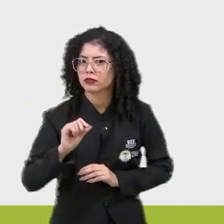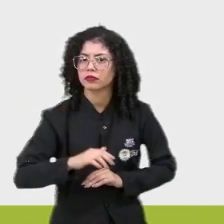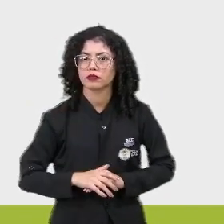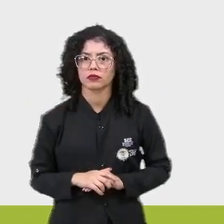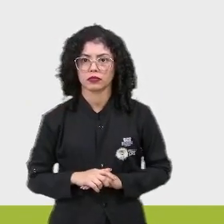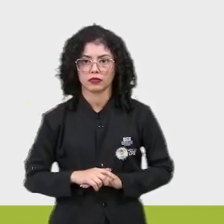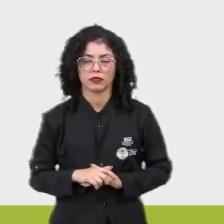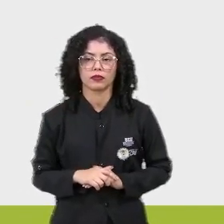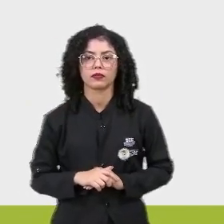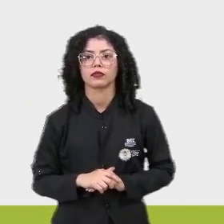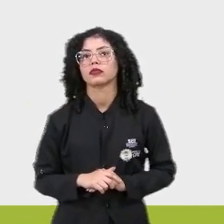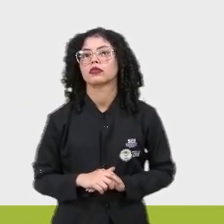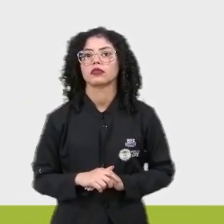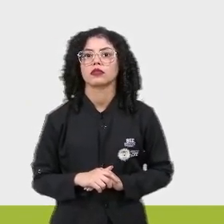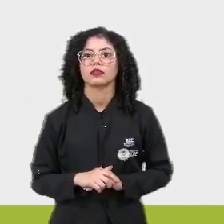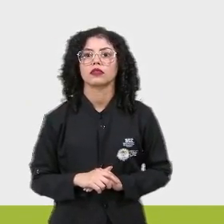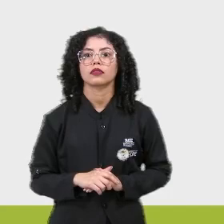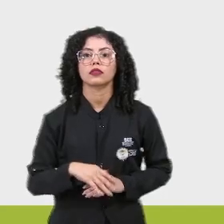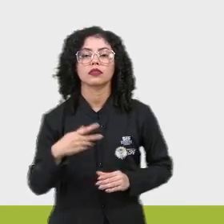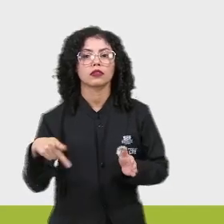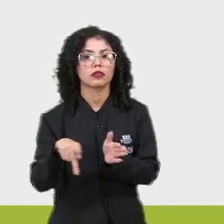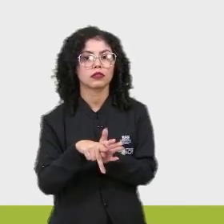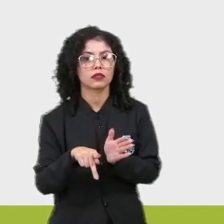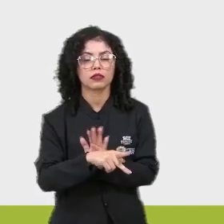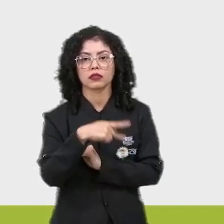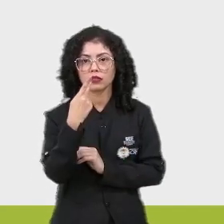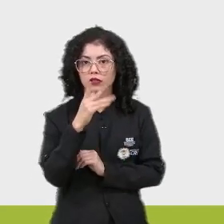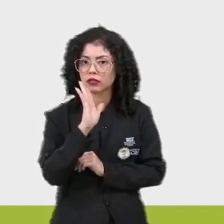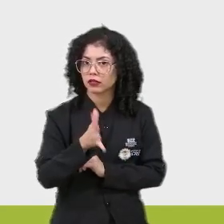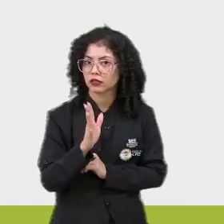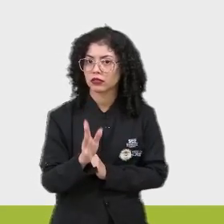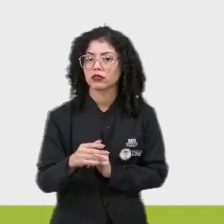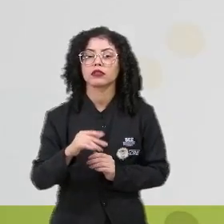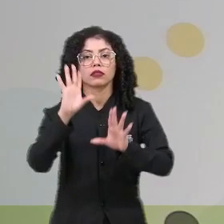agrupados em. Como a própria questão ela já